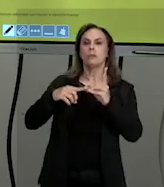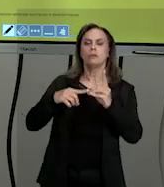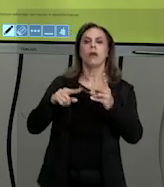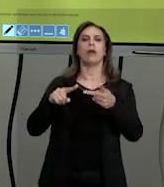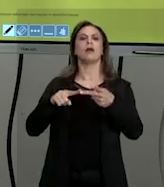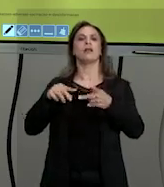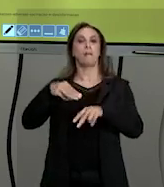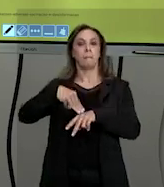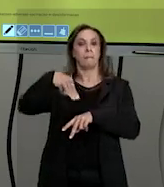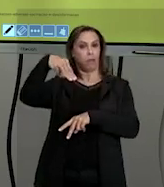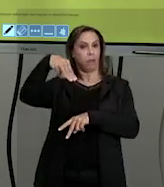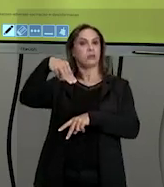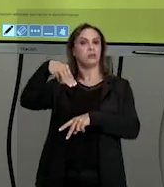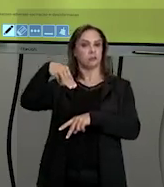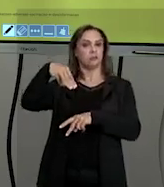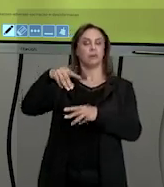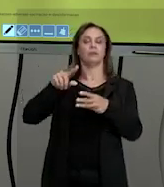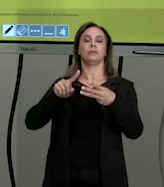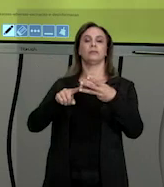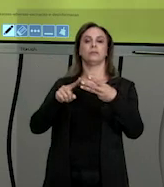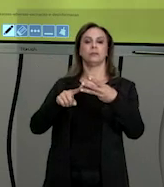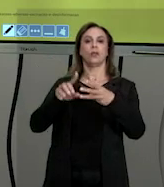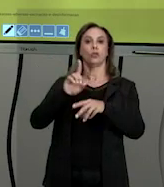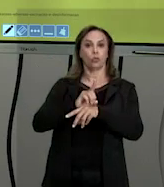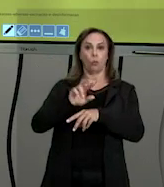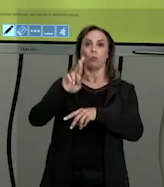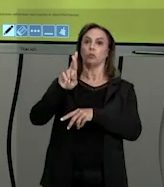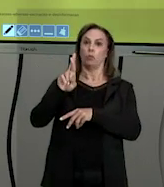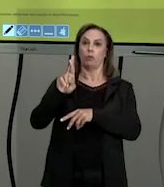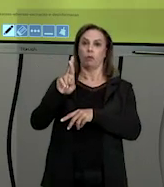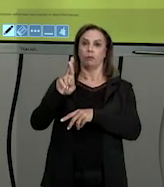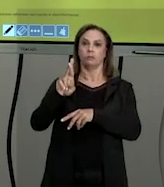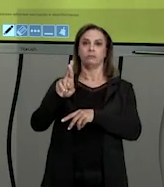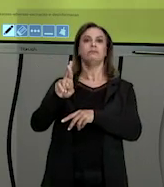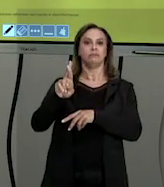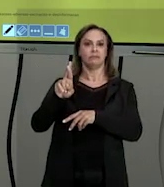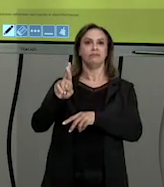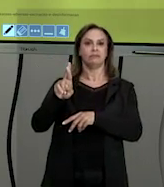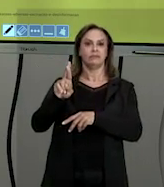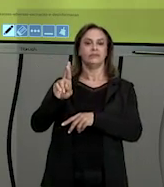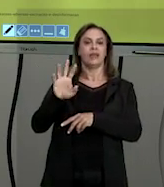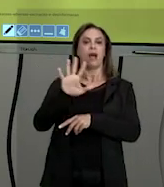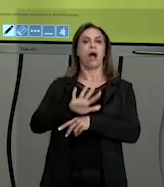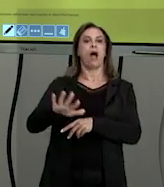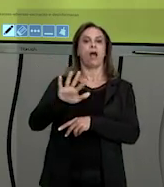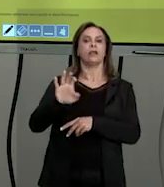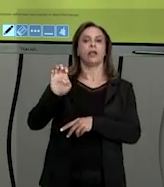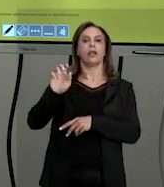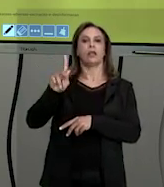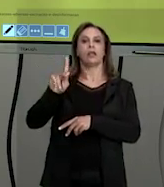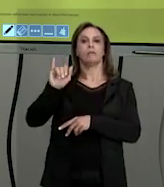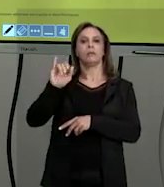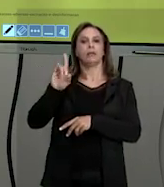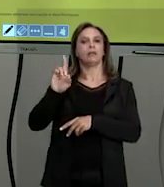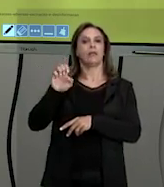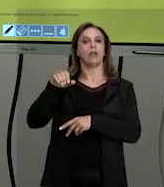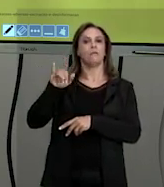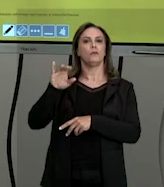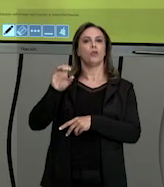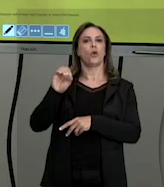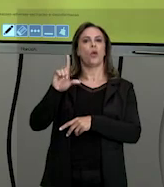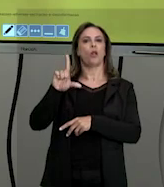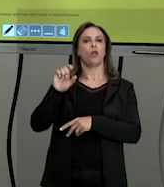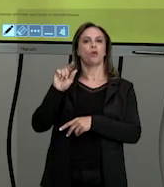fisiopatologia, ele é doutor em epidemiologia, né? Então, percebam que é uma pessoa qualificada para falar sobre